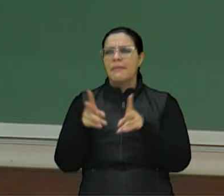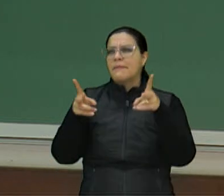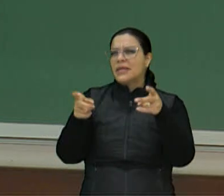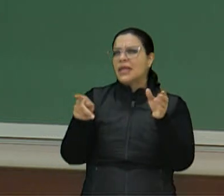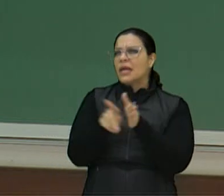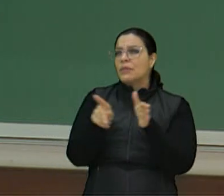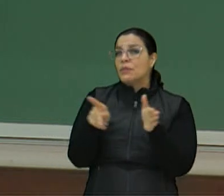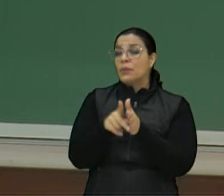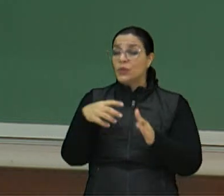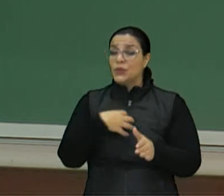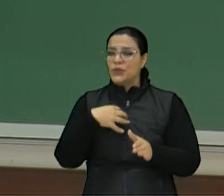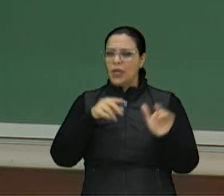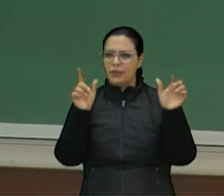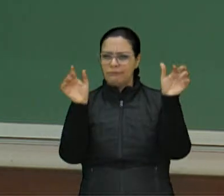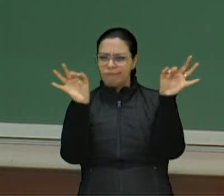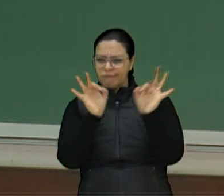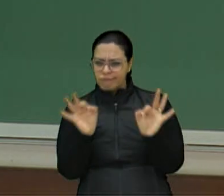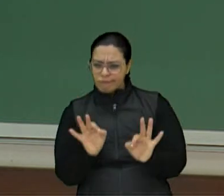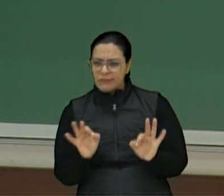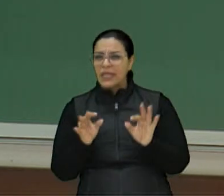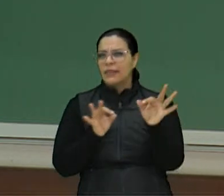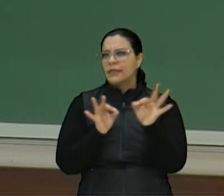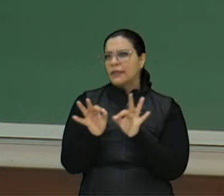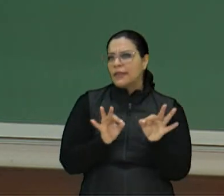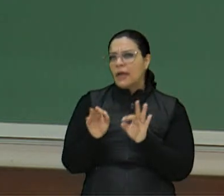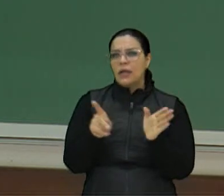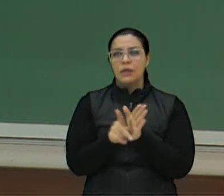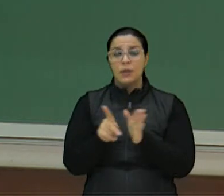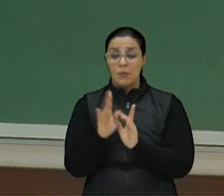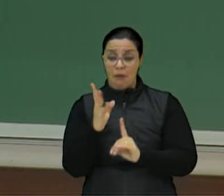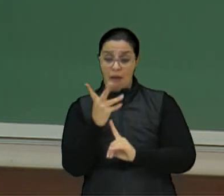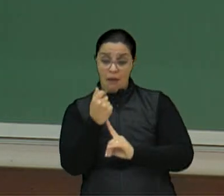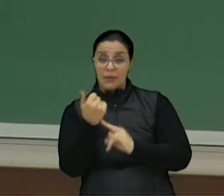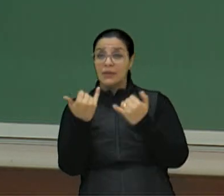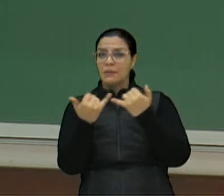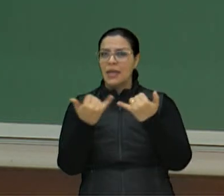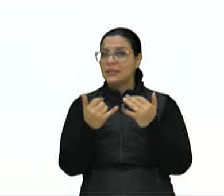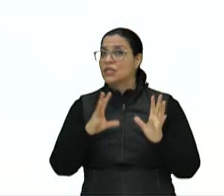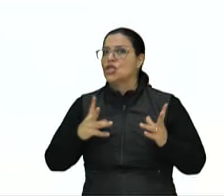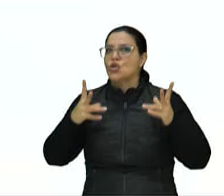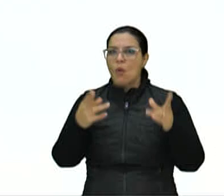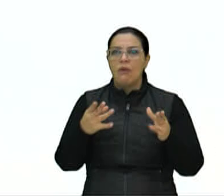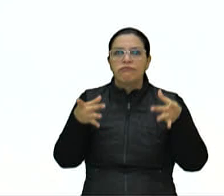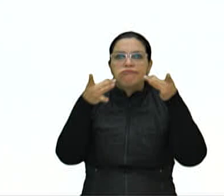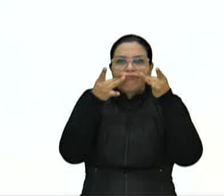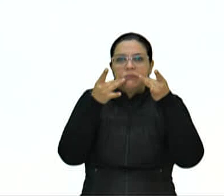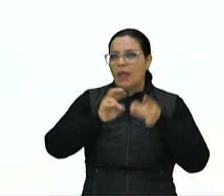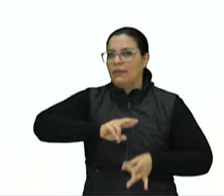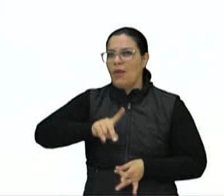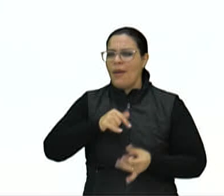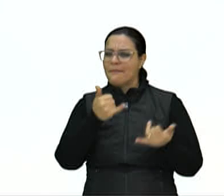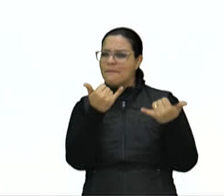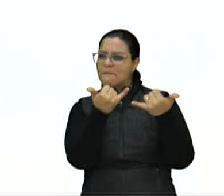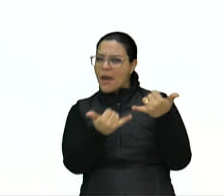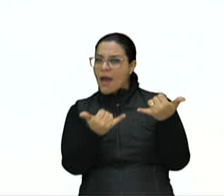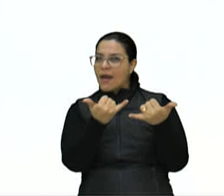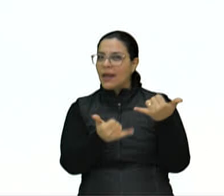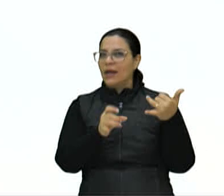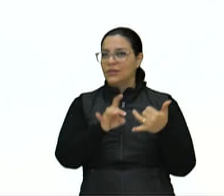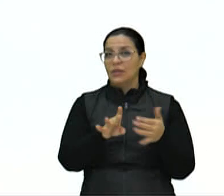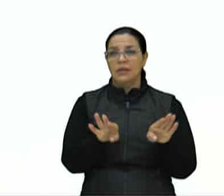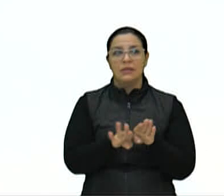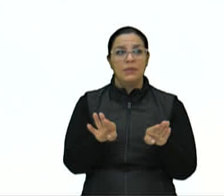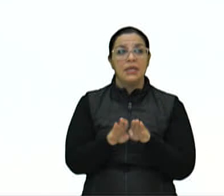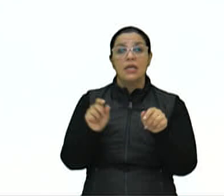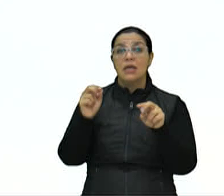vista estético, percebendo na arte algo paralelo, mas não idêntico à realidade. Ou seja, ele usa